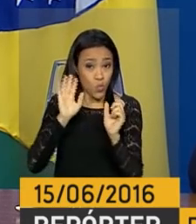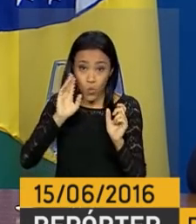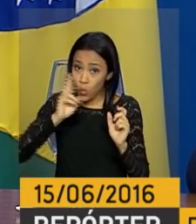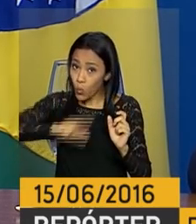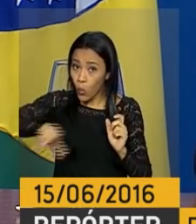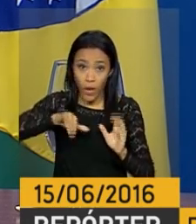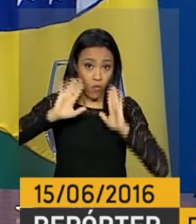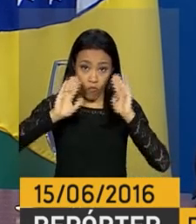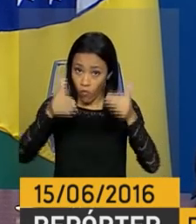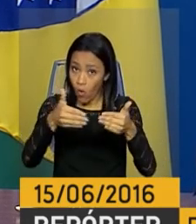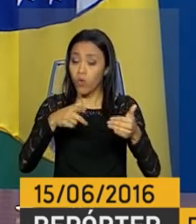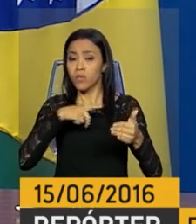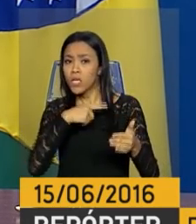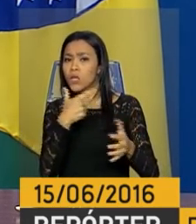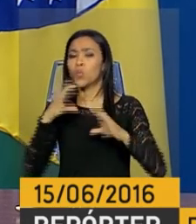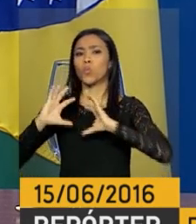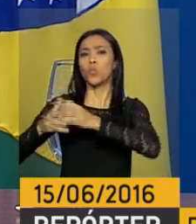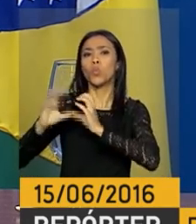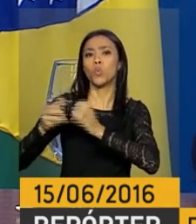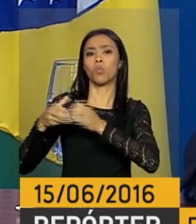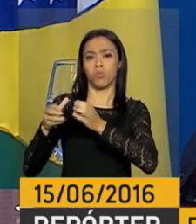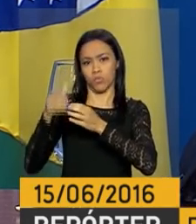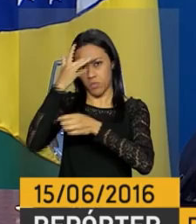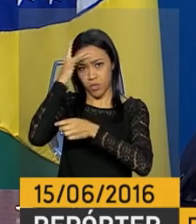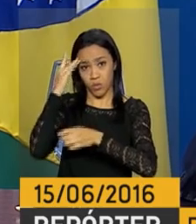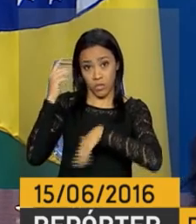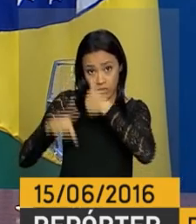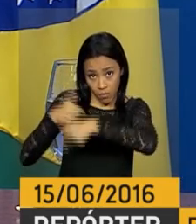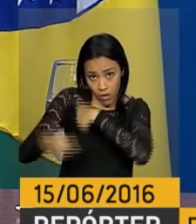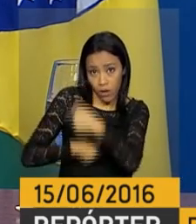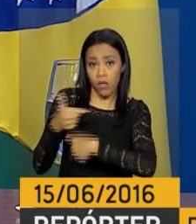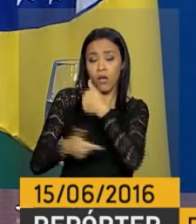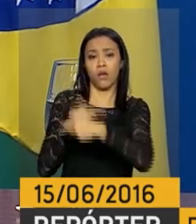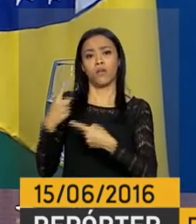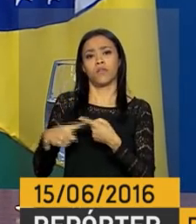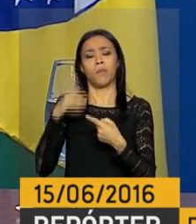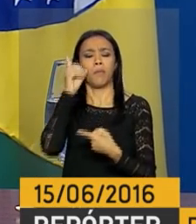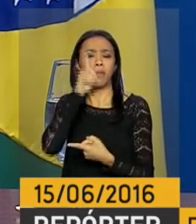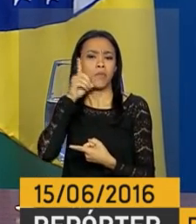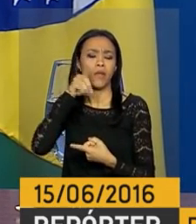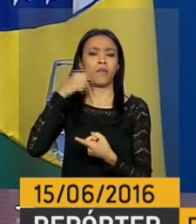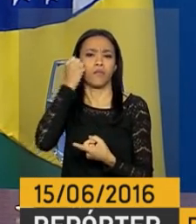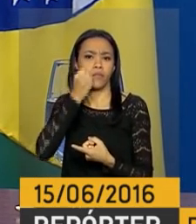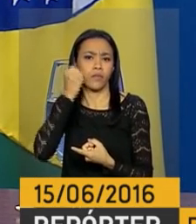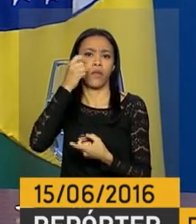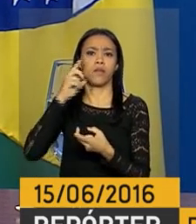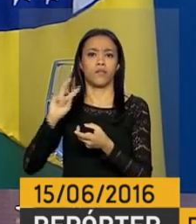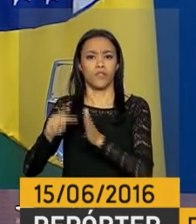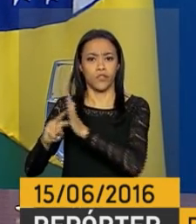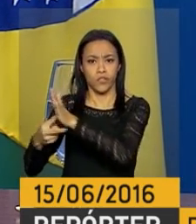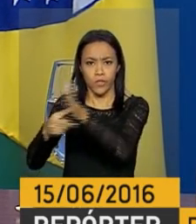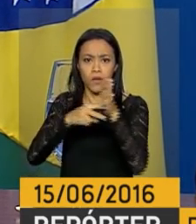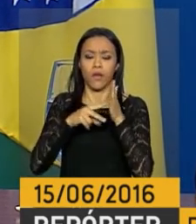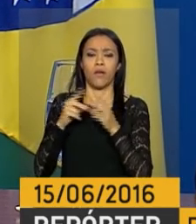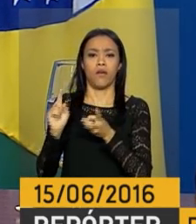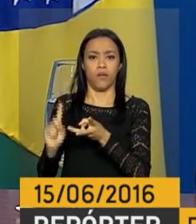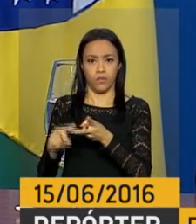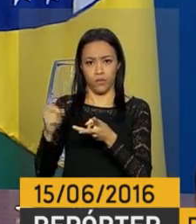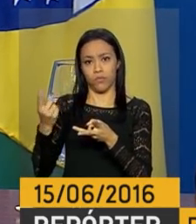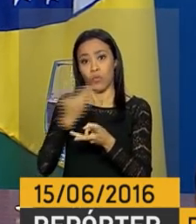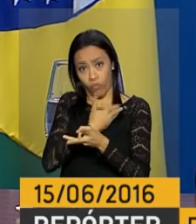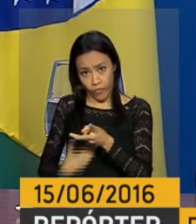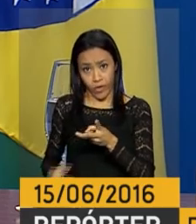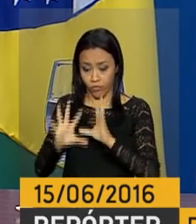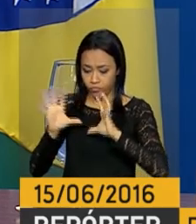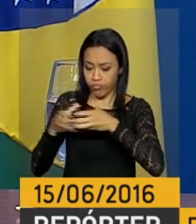trabalhando nisso, do governo, da secretaria da previdência, da casa civil, de parlamentares e de centrais sindicais. existe um